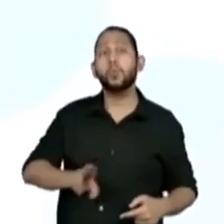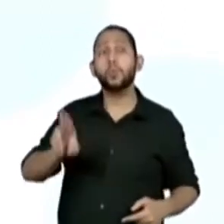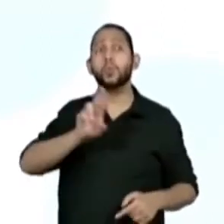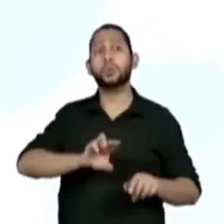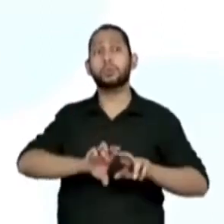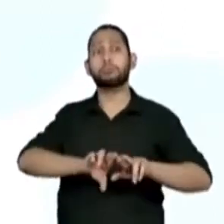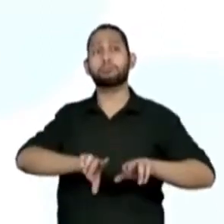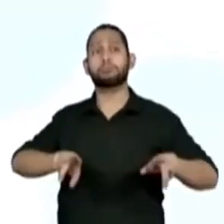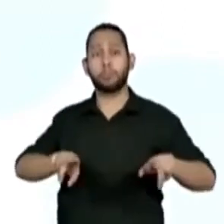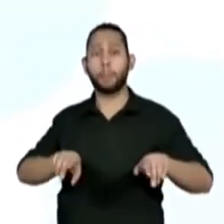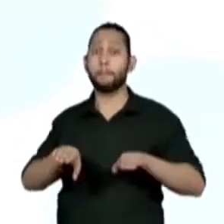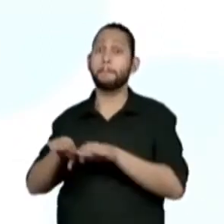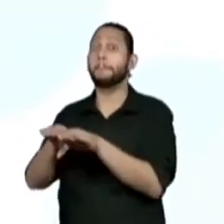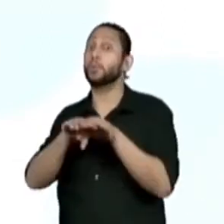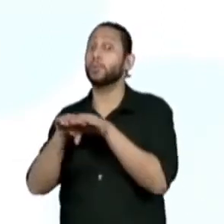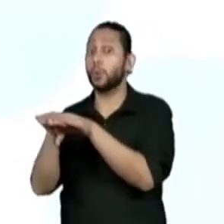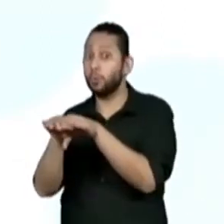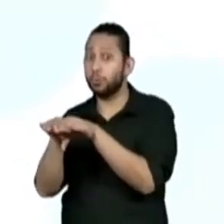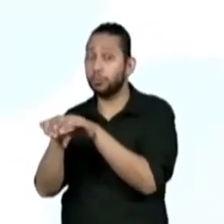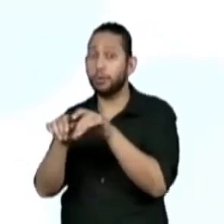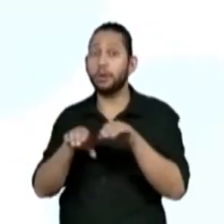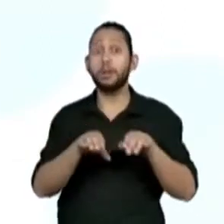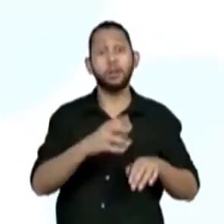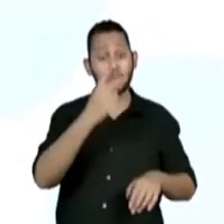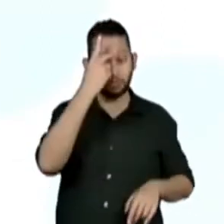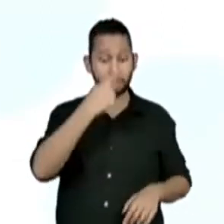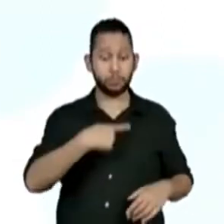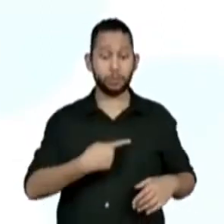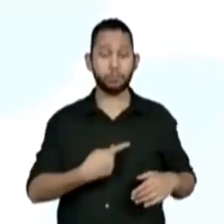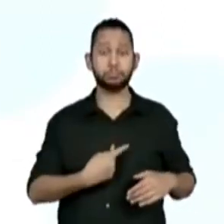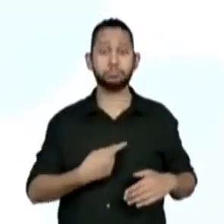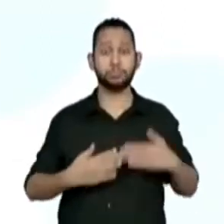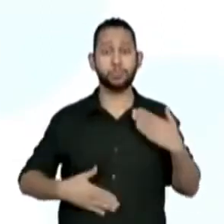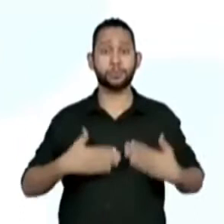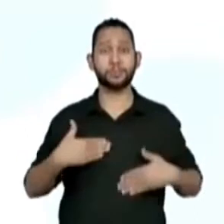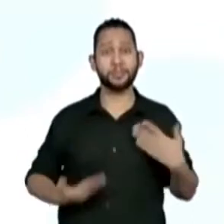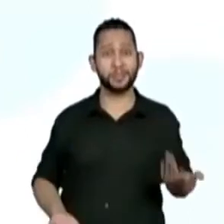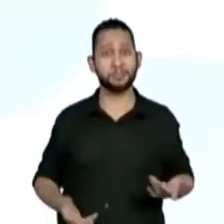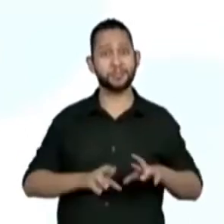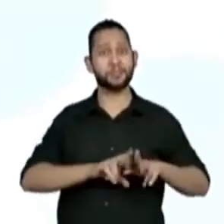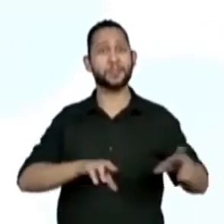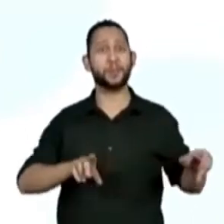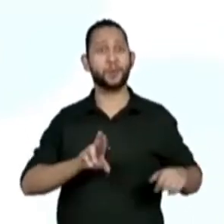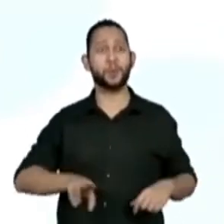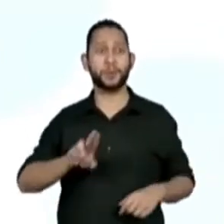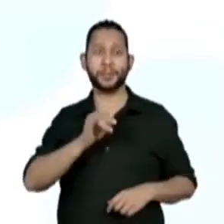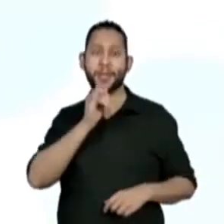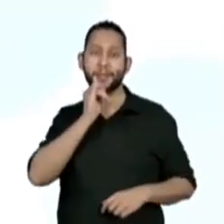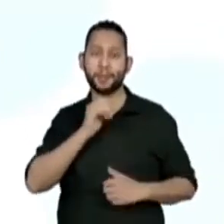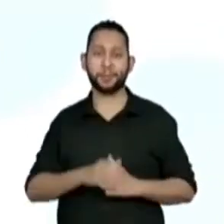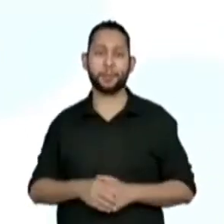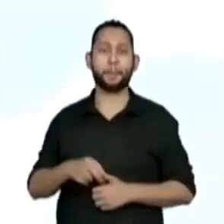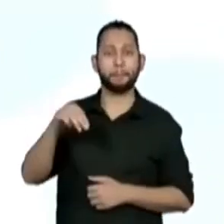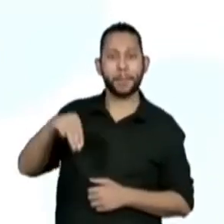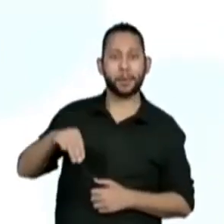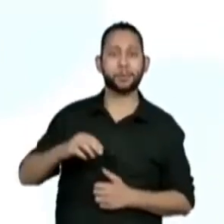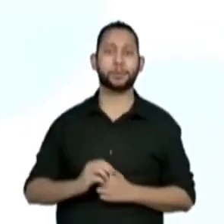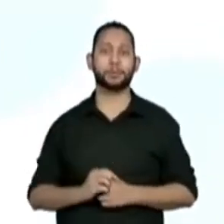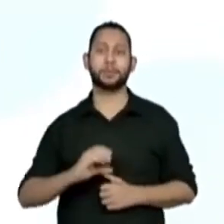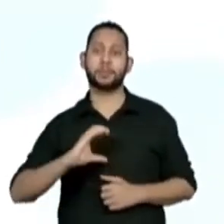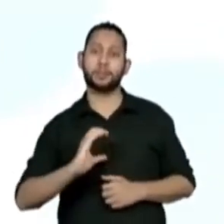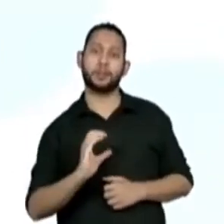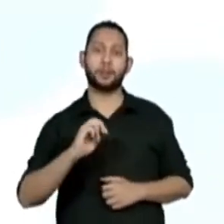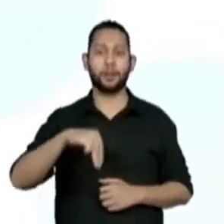de medidas não padronizadas e padronizadas, mais usuais, como o metro, centímetro